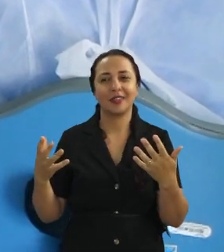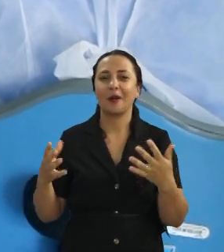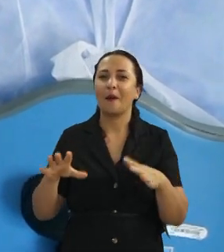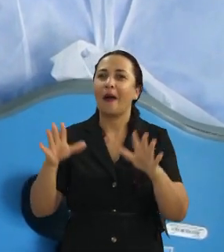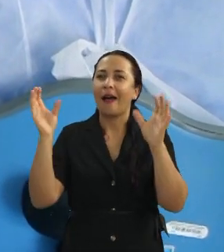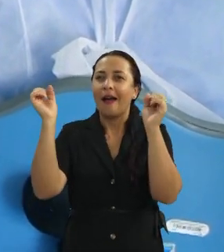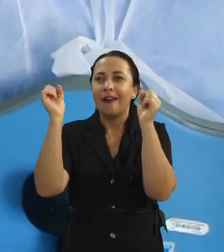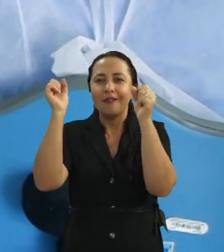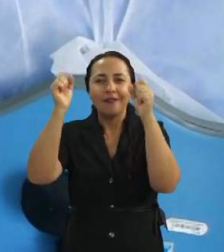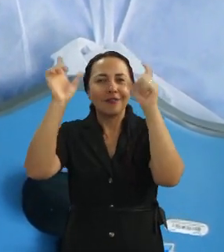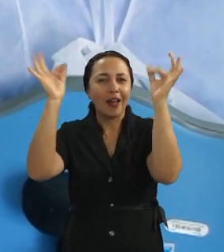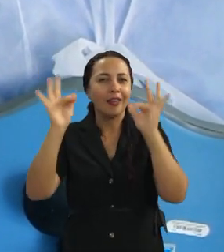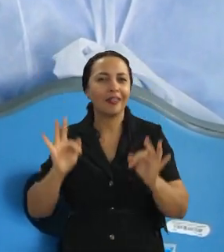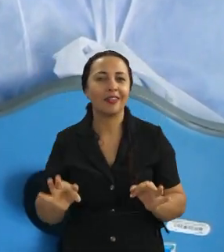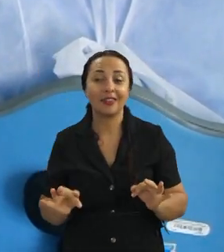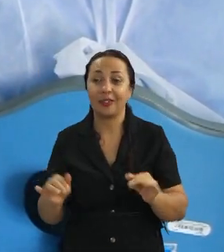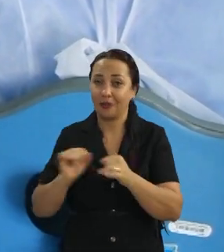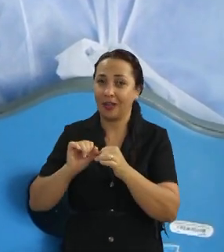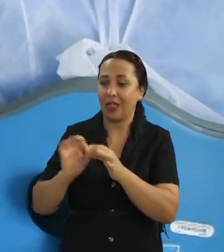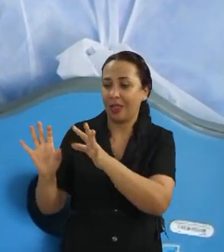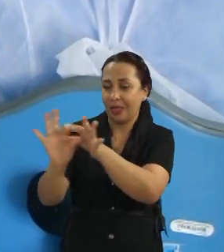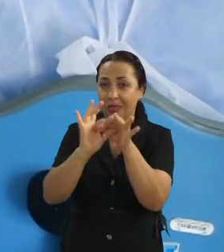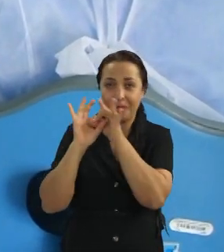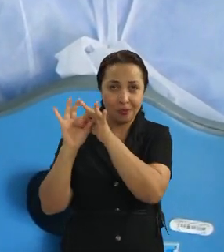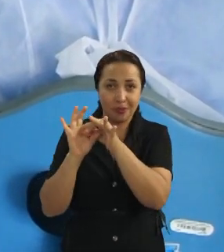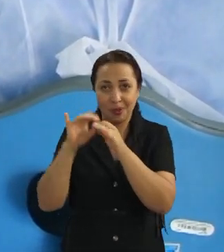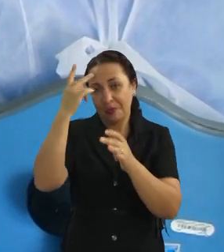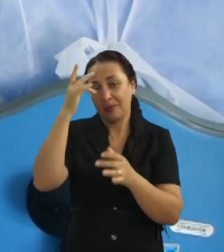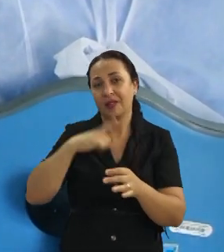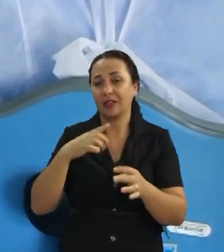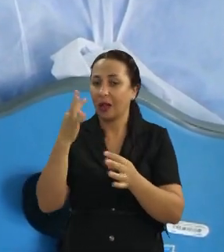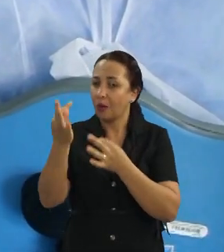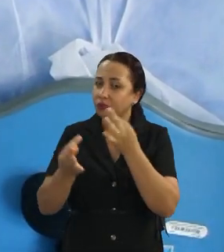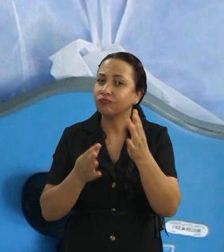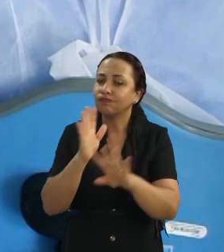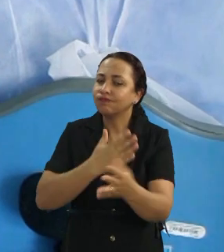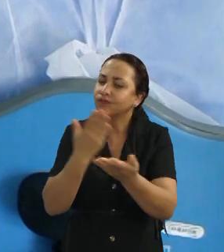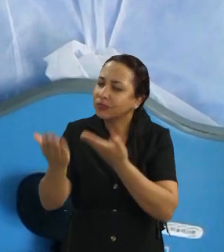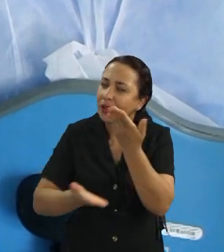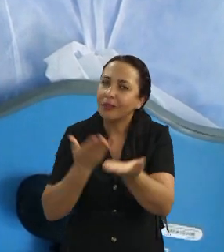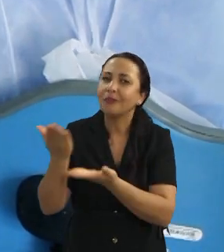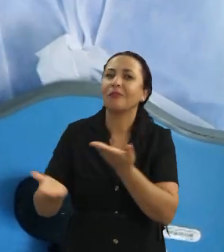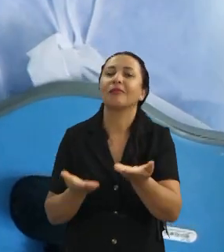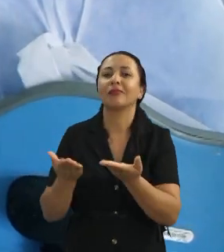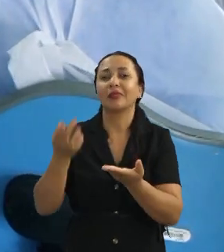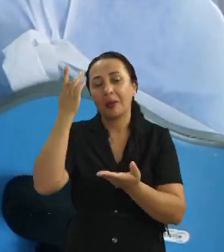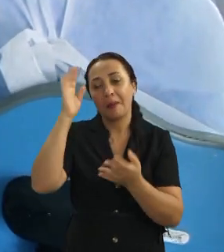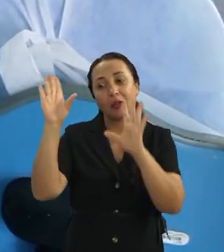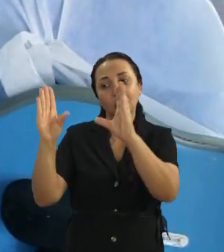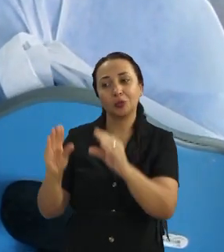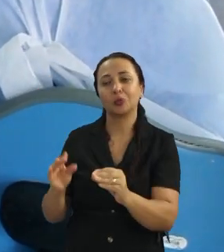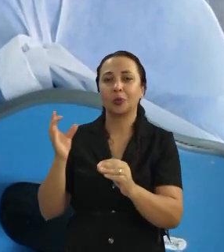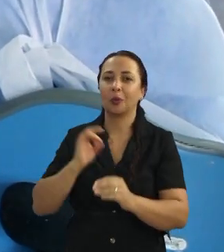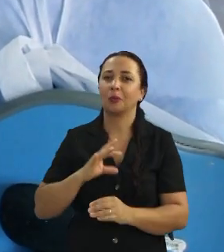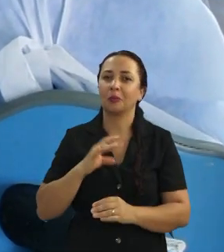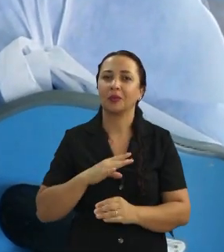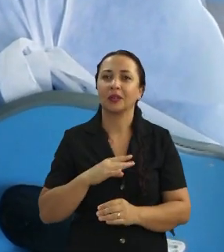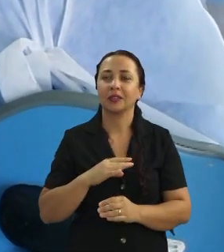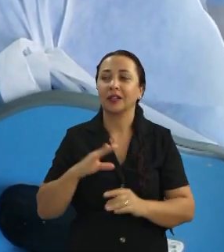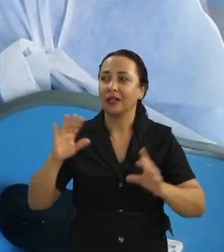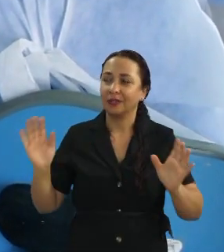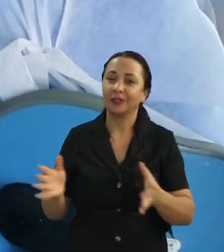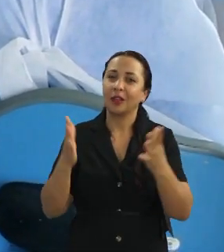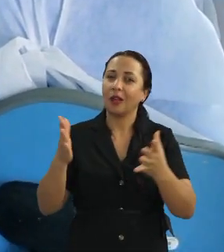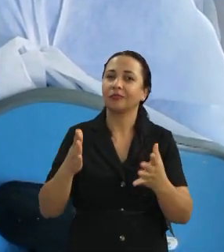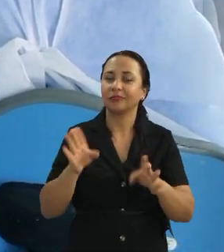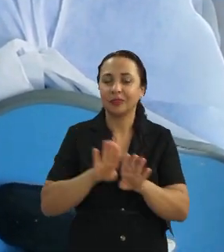acolhedor. E isso faz com que se forme um vínculo e se crie um elo para que tenha um atendimento para reduzir esse medo